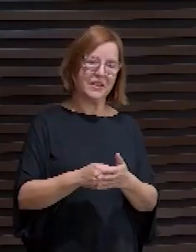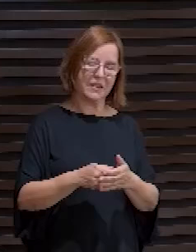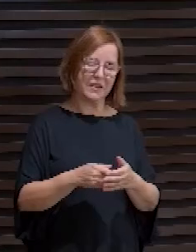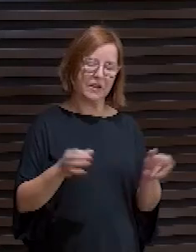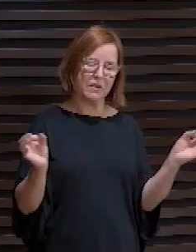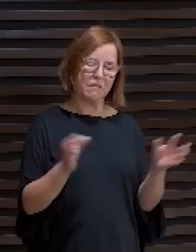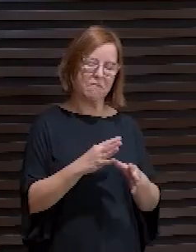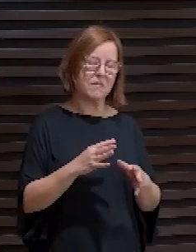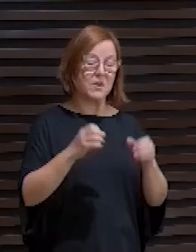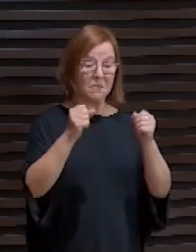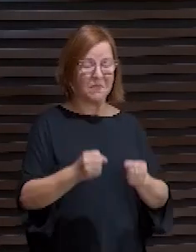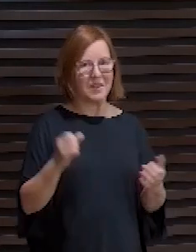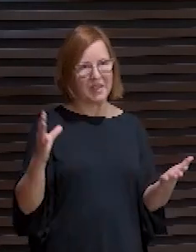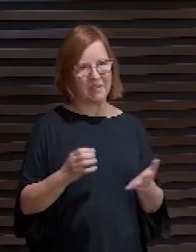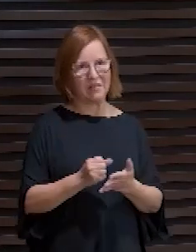poderosa salvação.